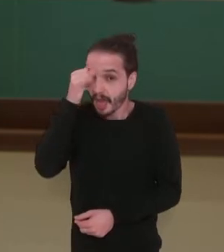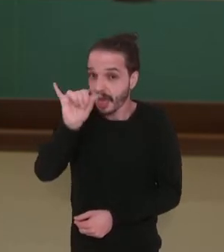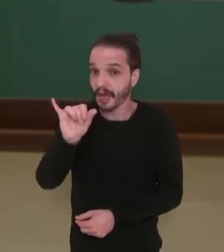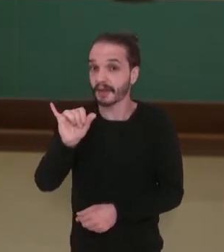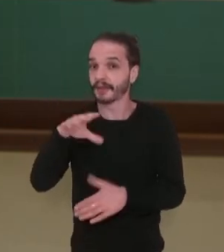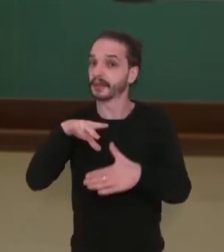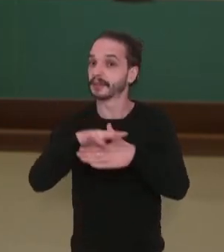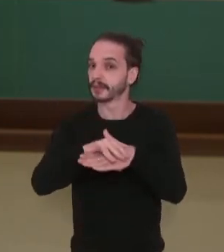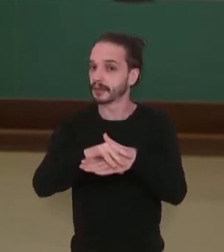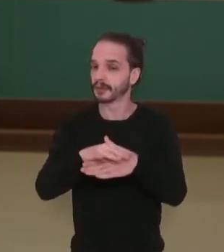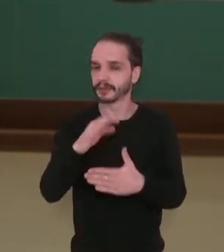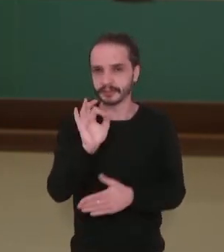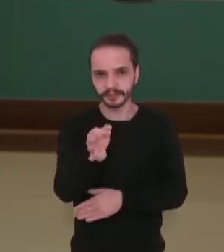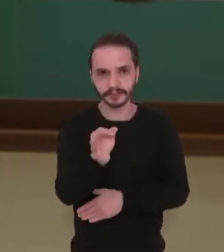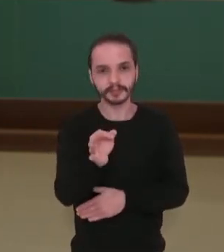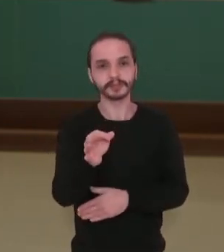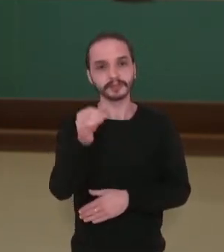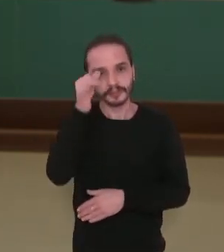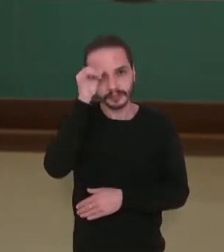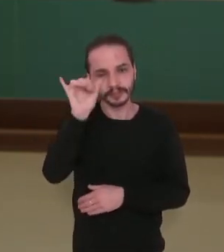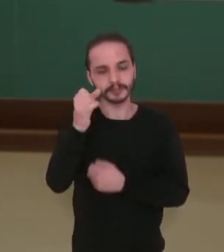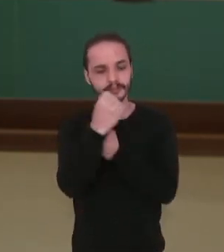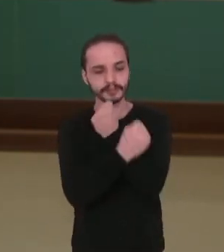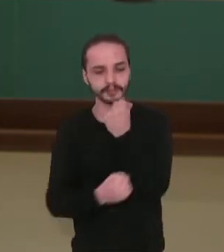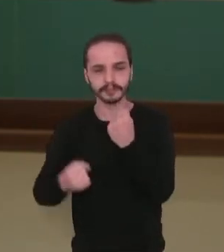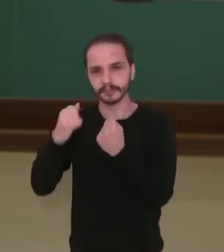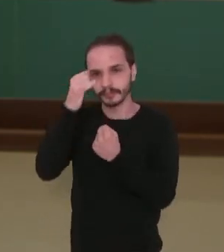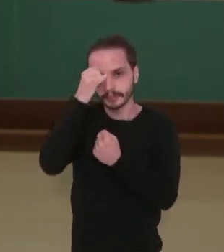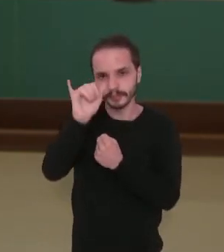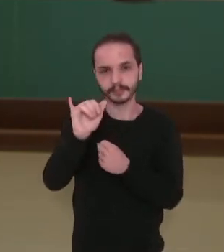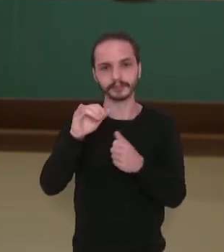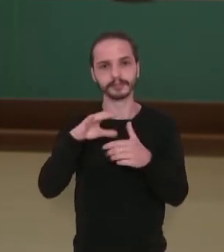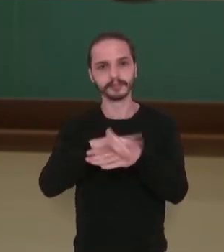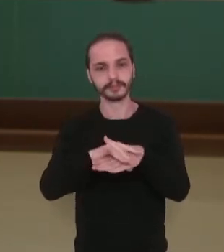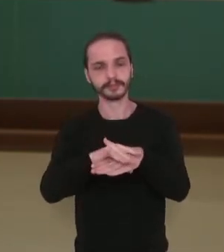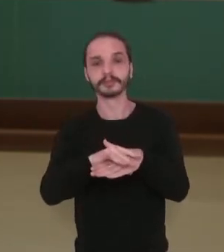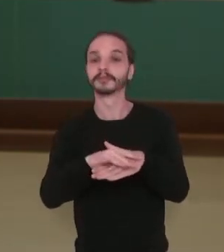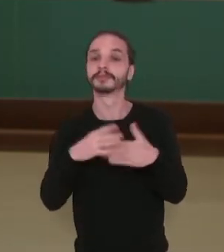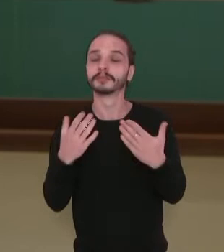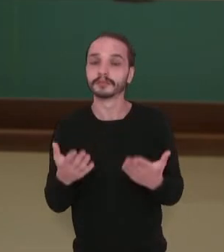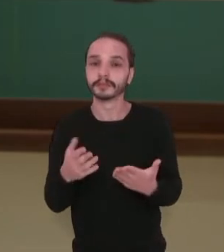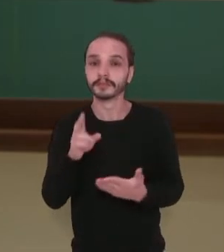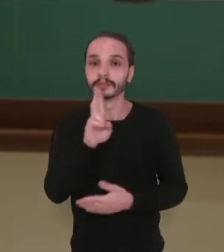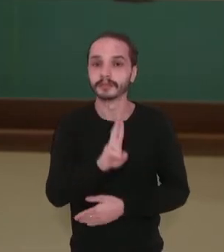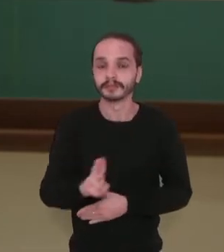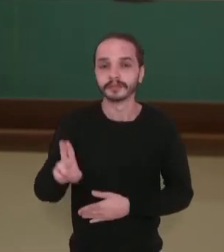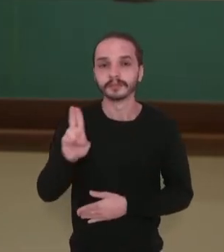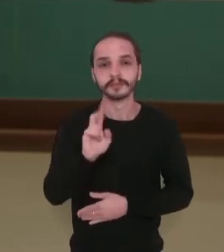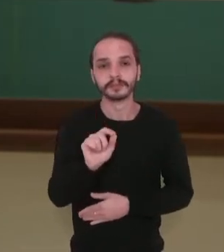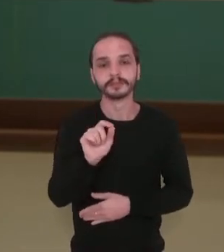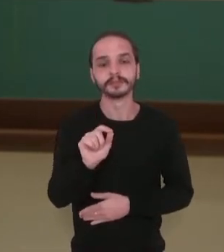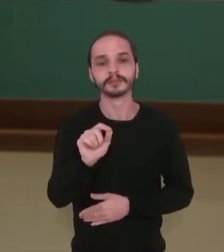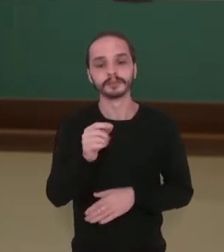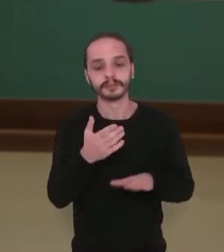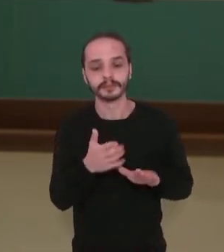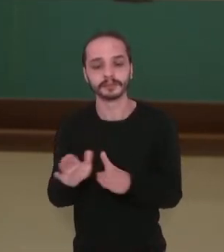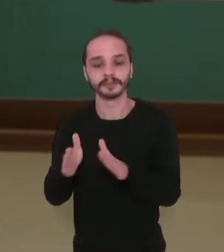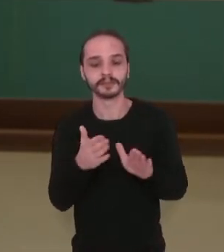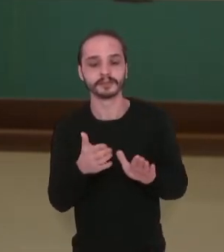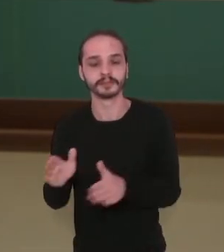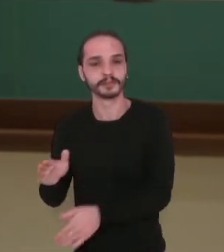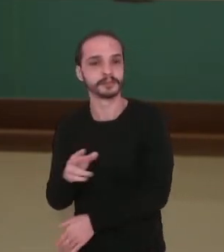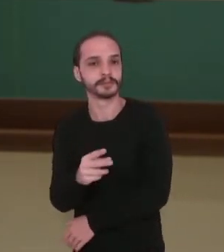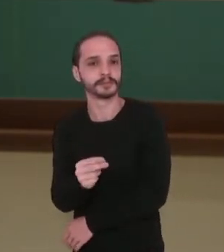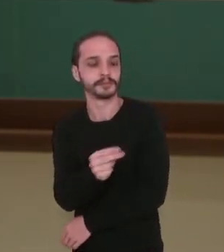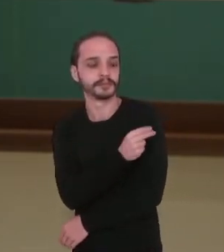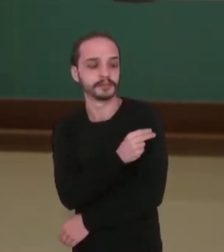de doenças, né? Prevenir no nosso corpo para que a gente não pegue doenças. Então, ao utilizar, né, na produção ali das vacinas, né,